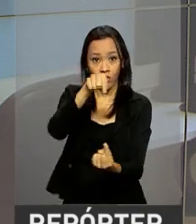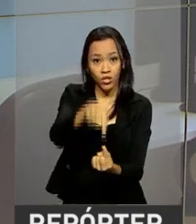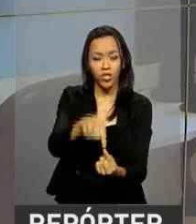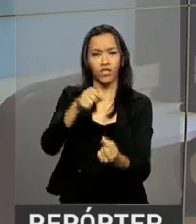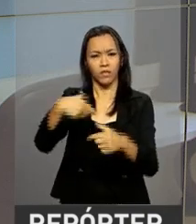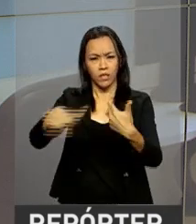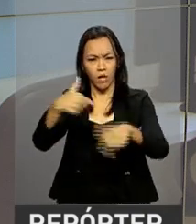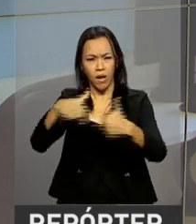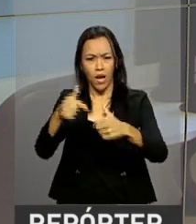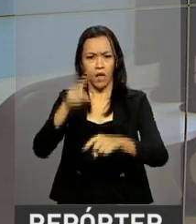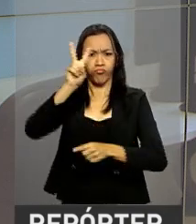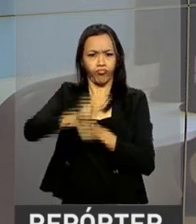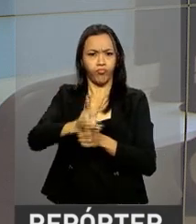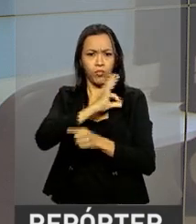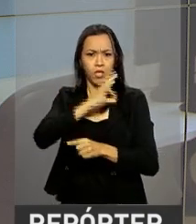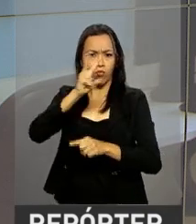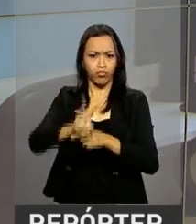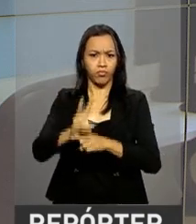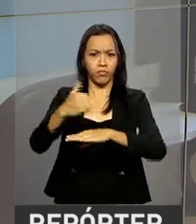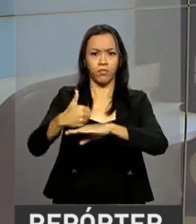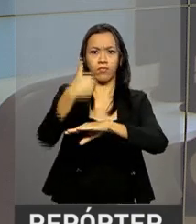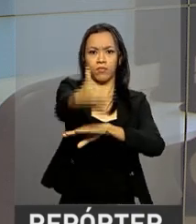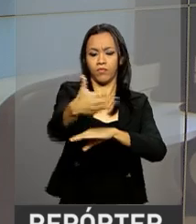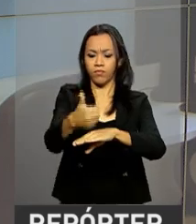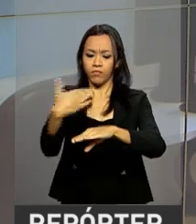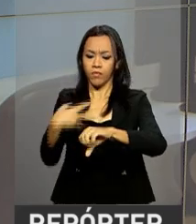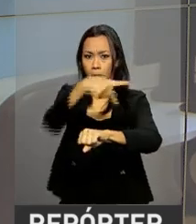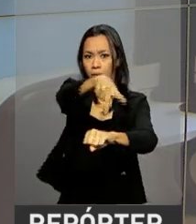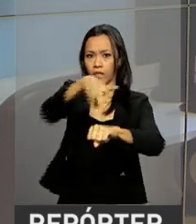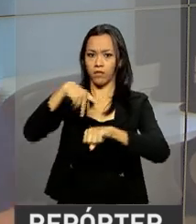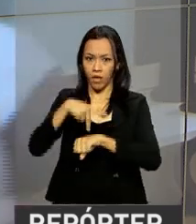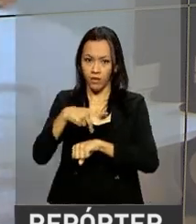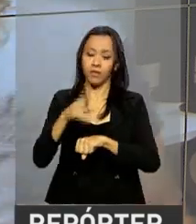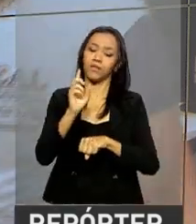garantir a realização tranquila dos jogos Rio